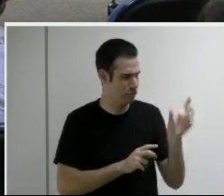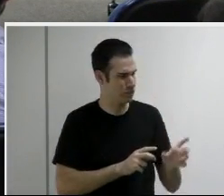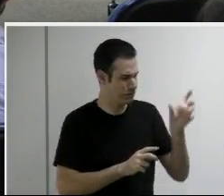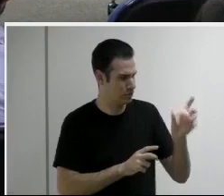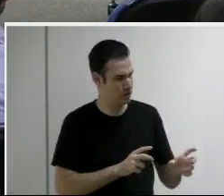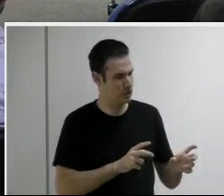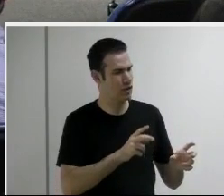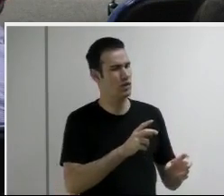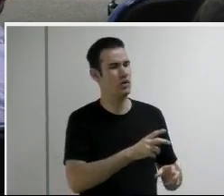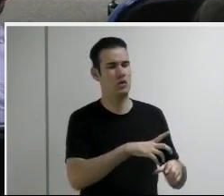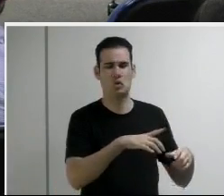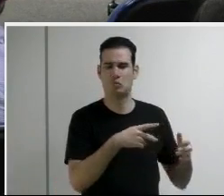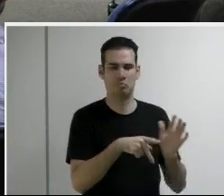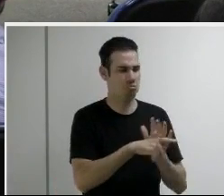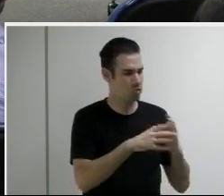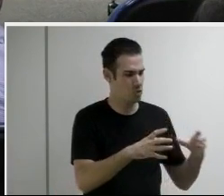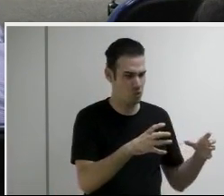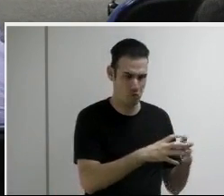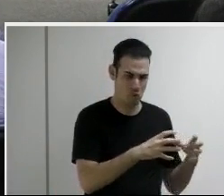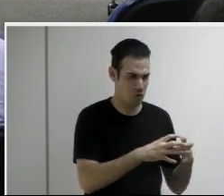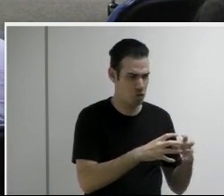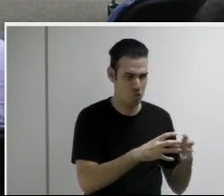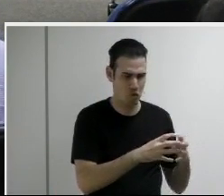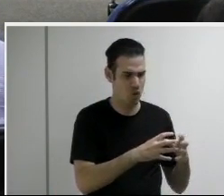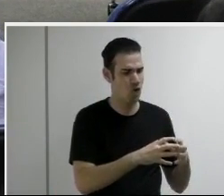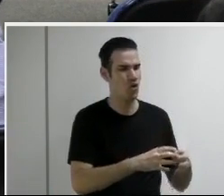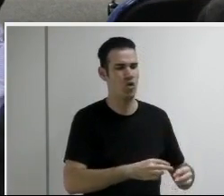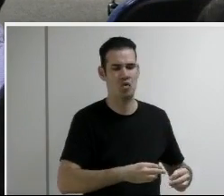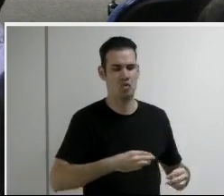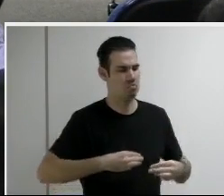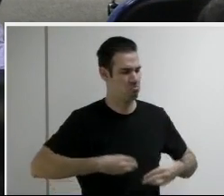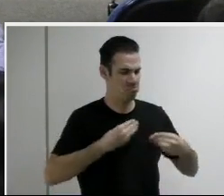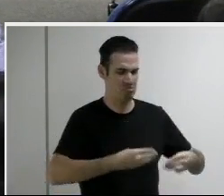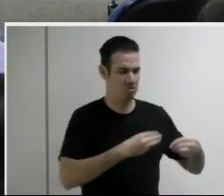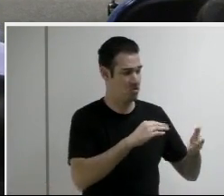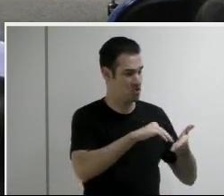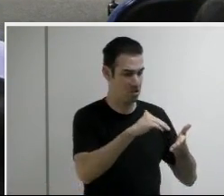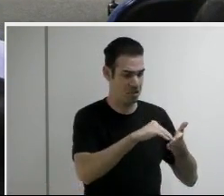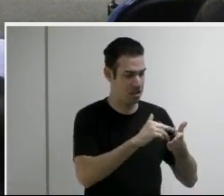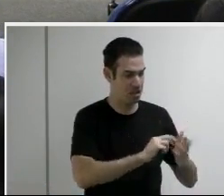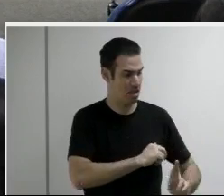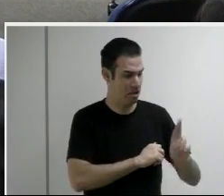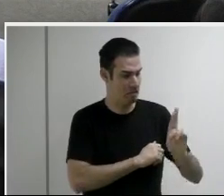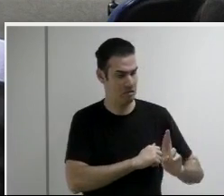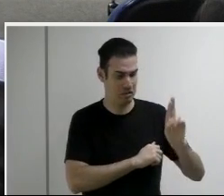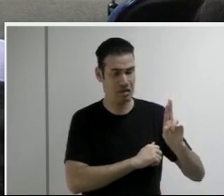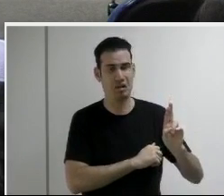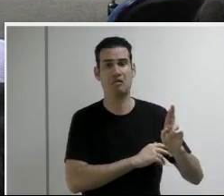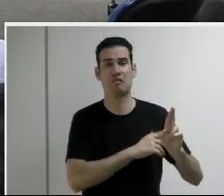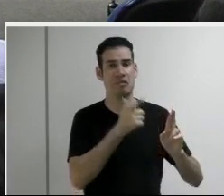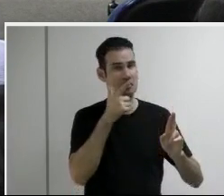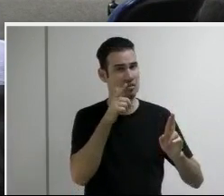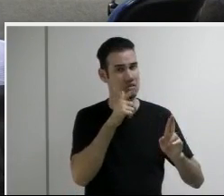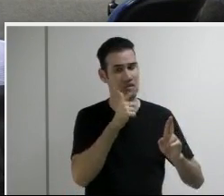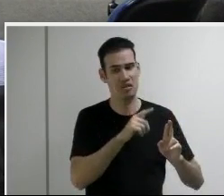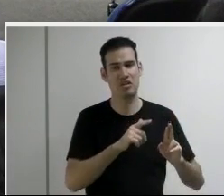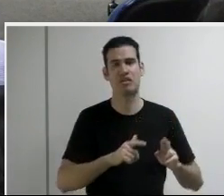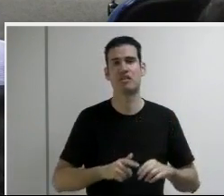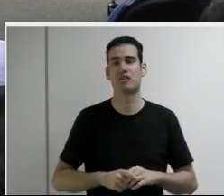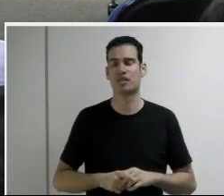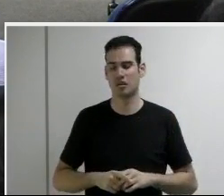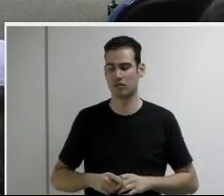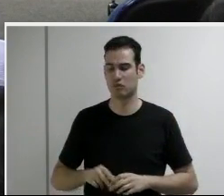né? Então, os parlamentares decidiram por colocar um órgão competente e nominar esse órgão na figura de Autoridade Nacional de Proteção de Dados.